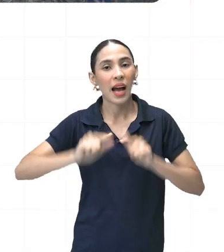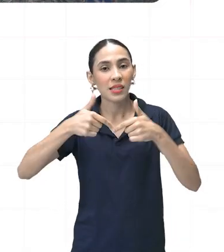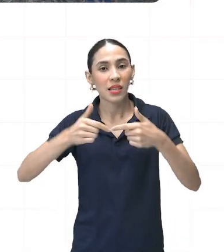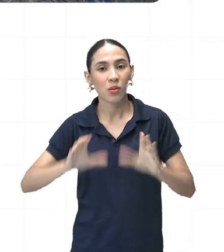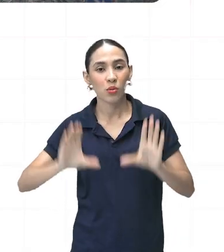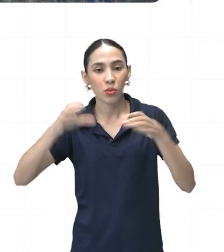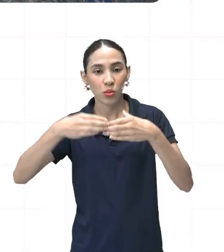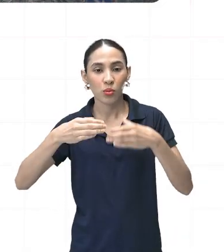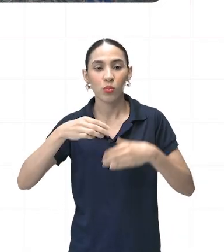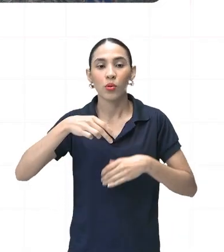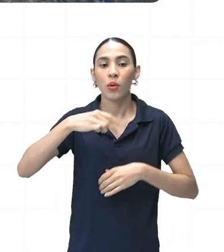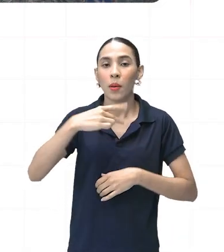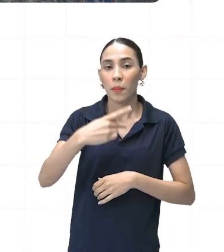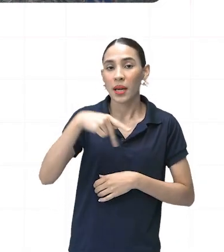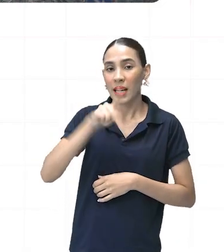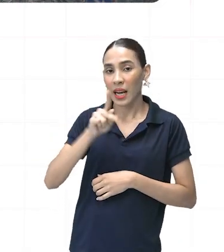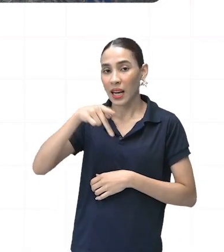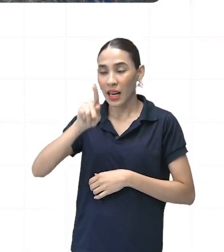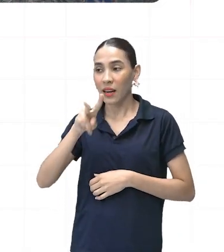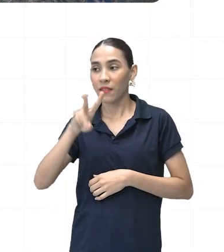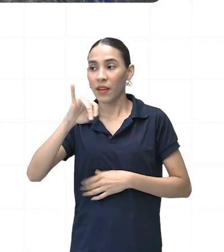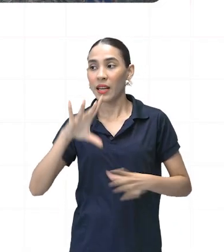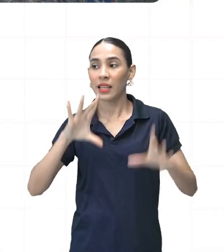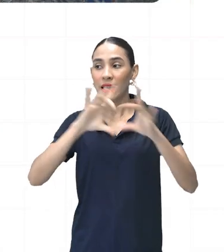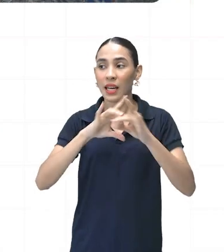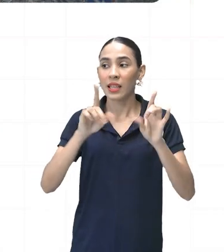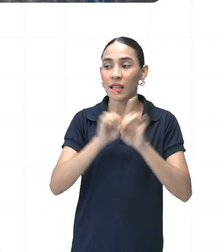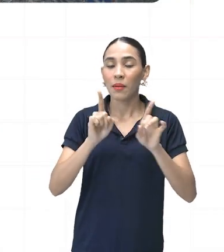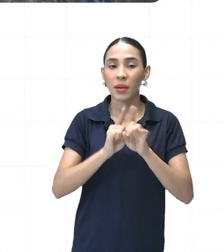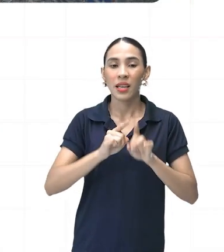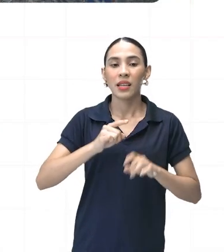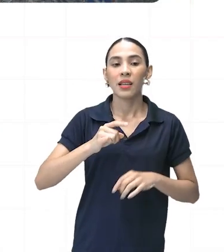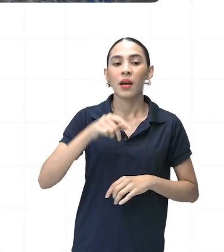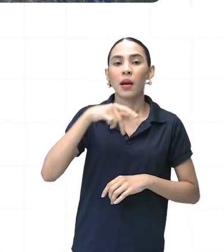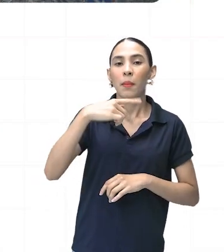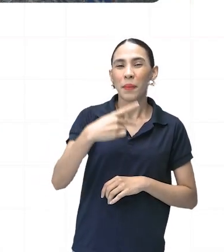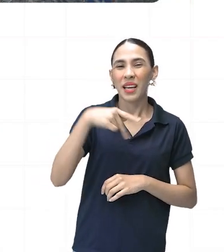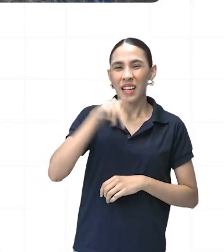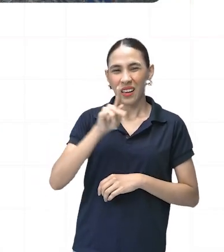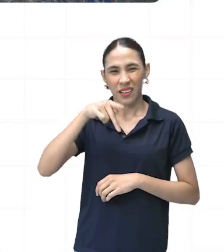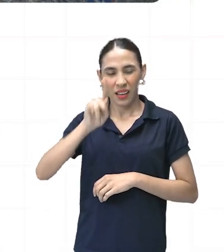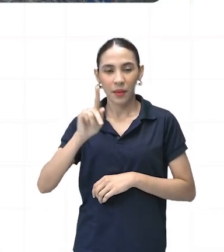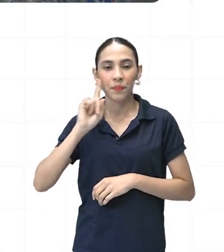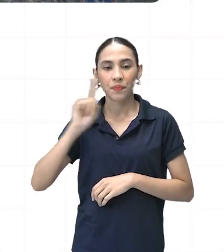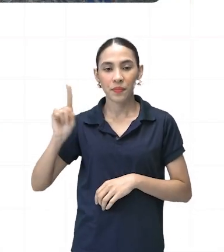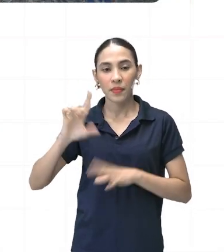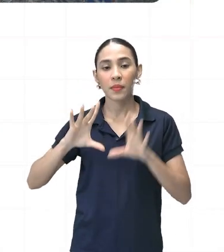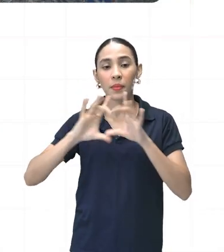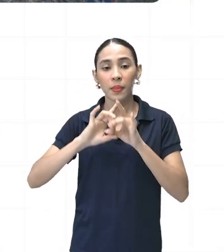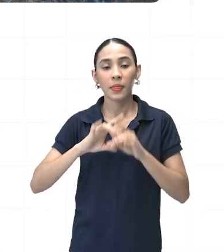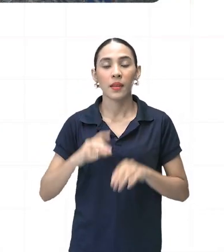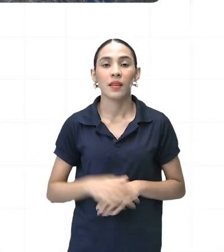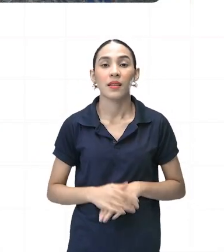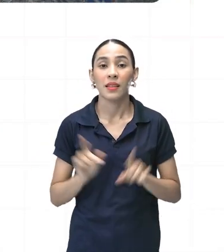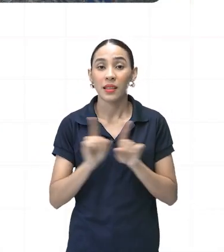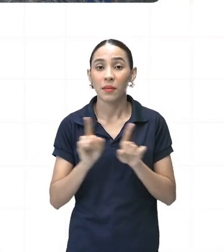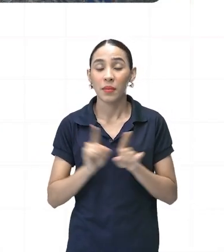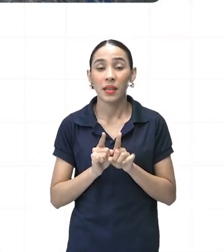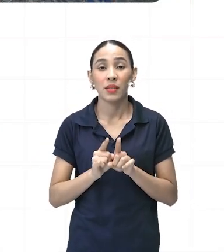grupo PKK, que vai estar ligado a esse Partido dos Trabalhadores Curdos, gente, considerado